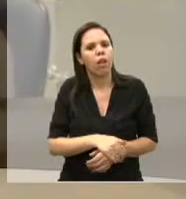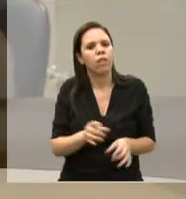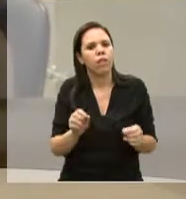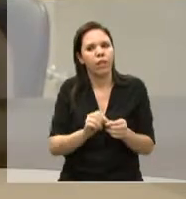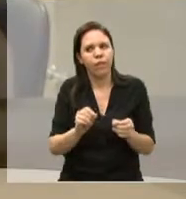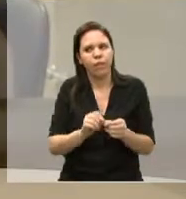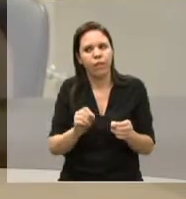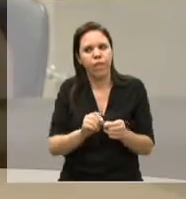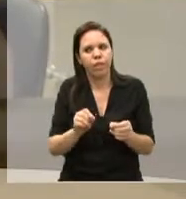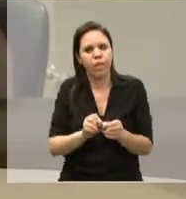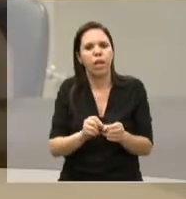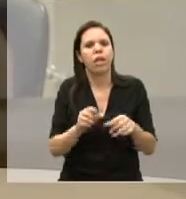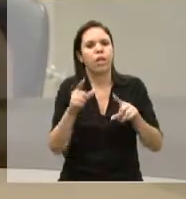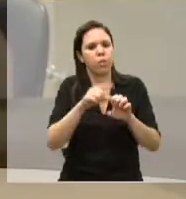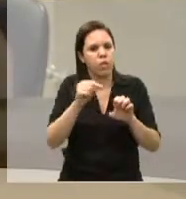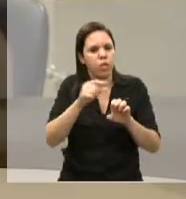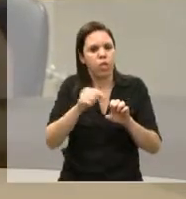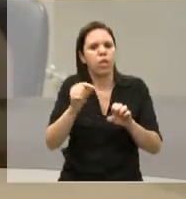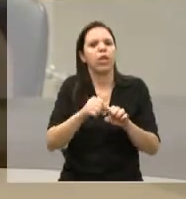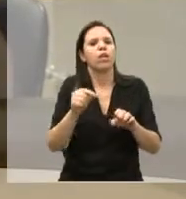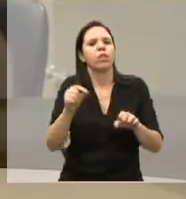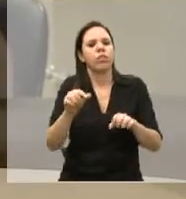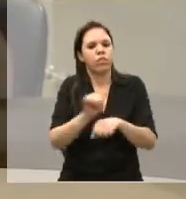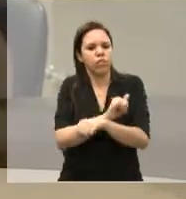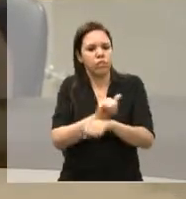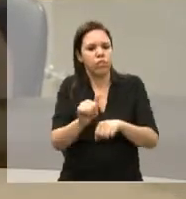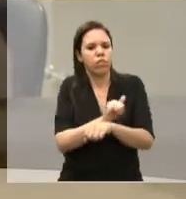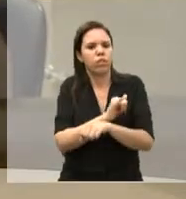por exemplo, empreendedorismo, marketing estratégico,